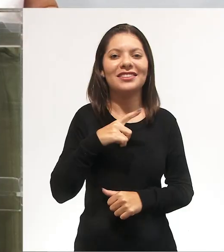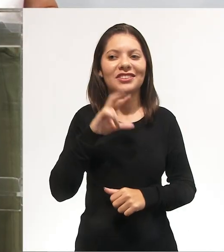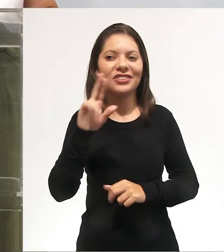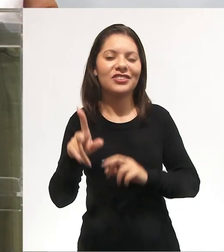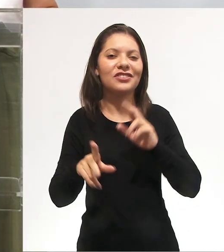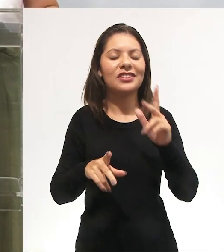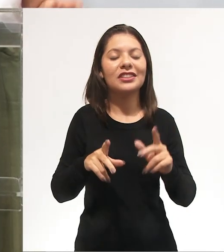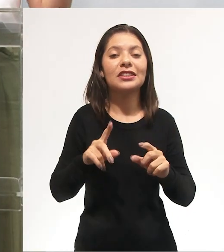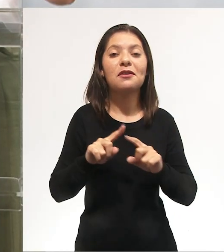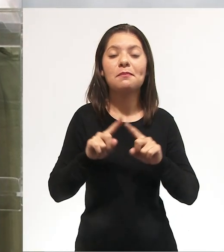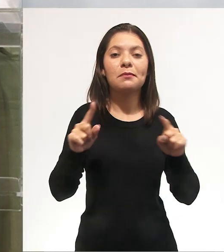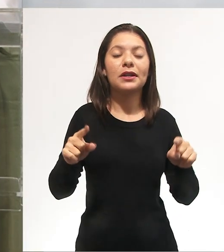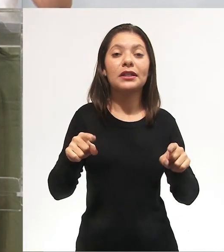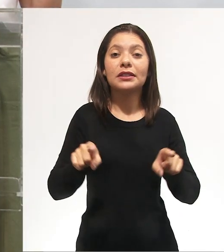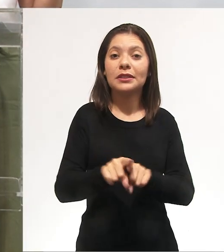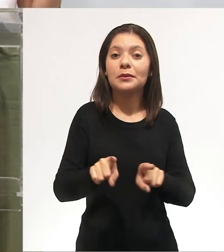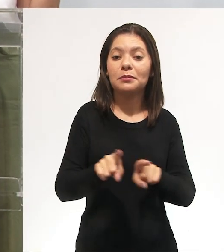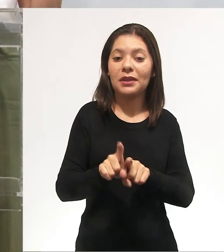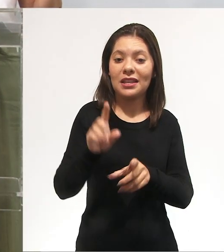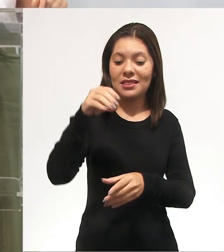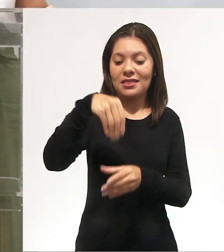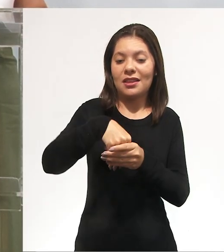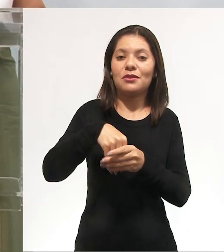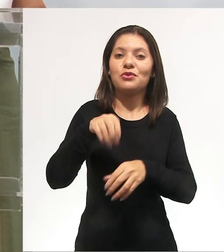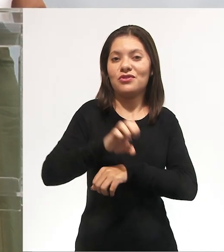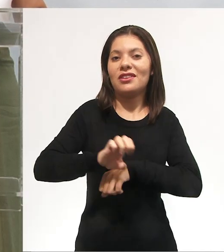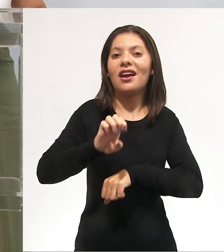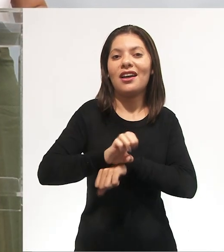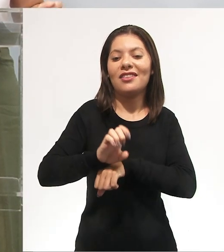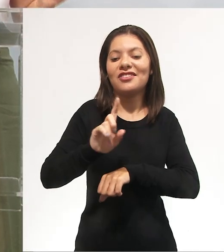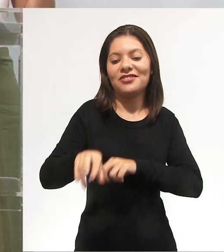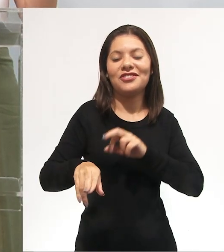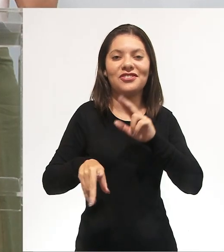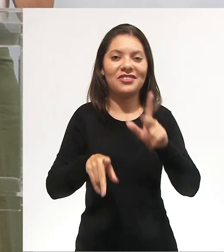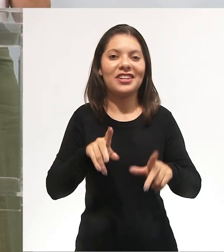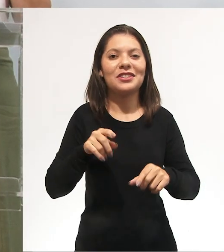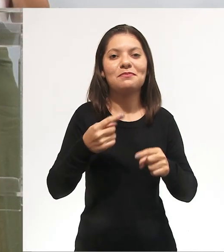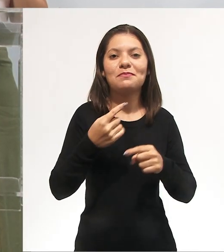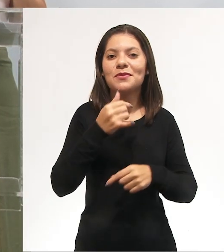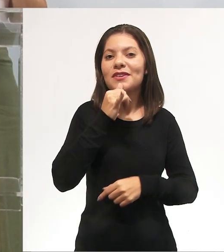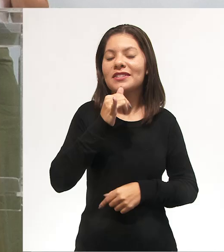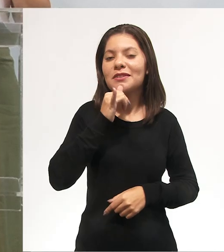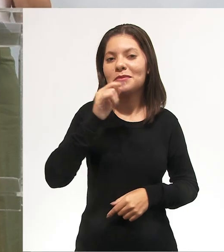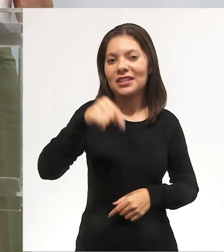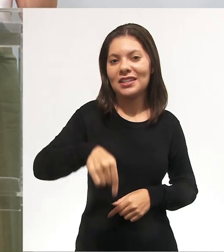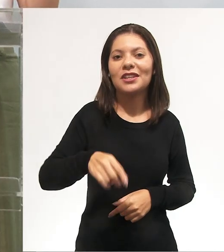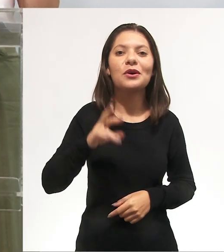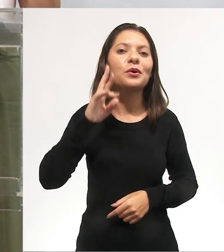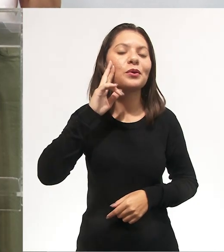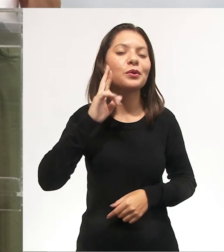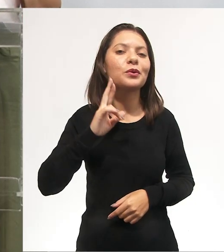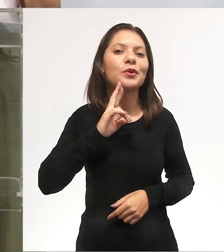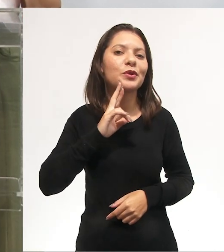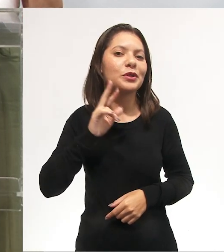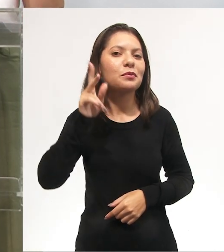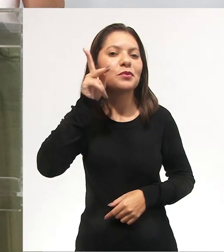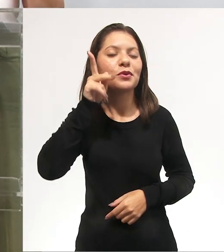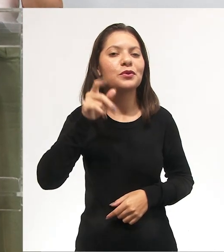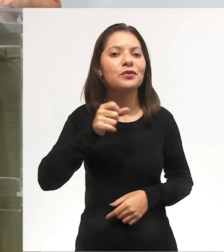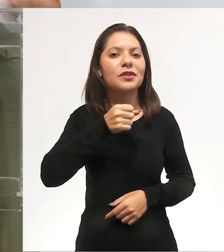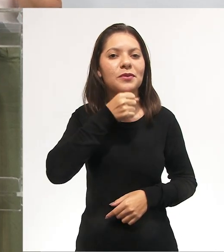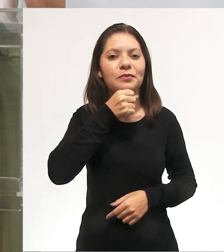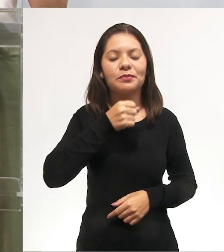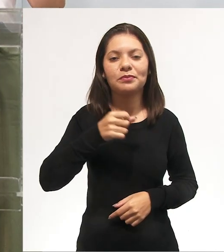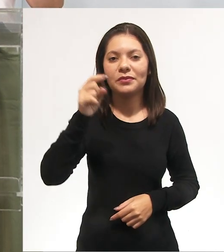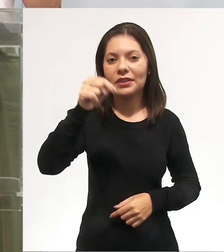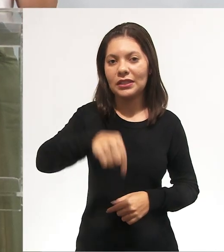região para região, mas também dentro de um mesmo estado. Então, aqui em Rondônia, né, eu falo aqui de Rondônia, de Porto